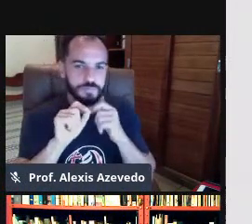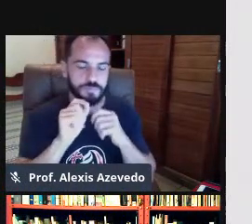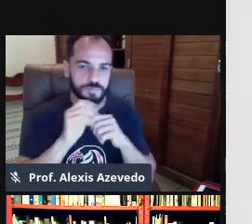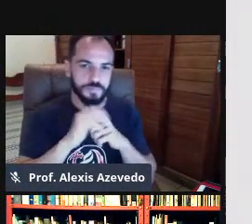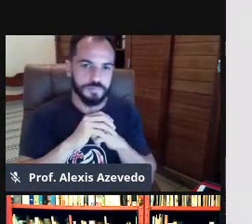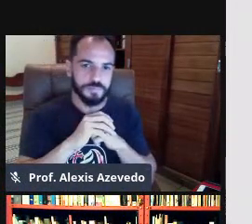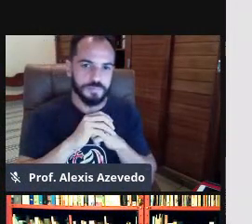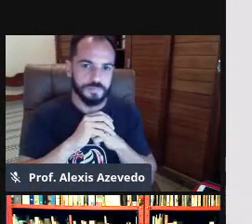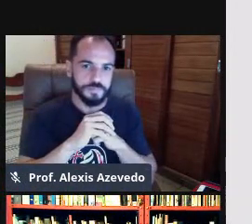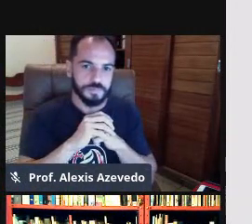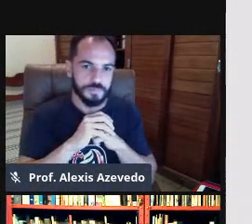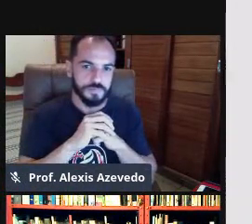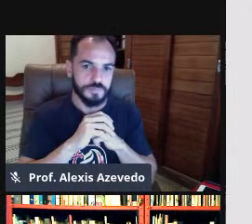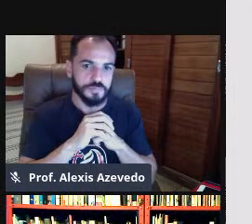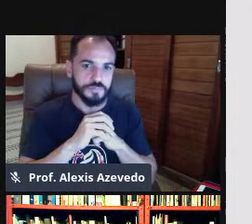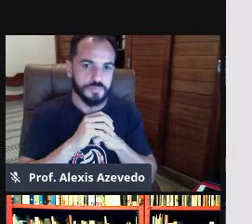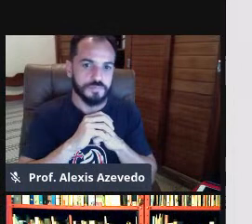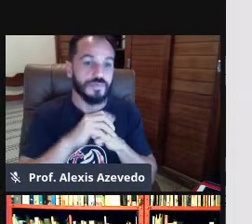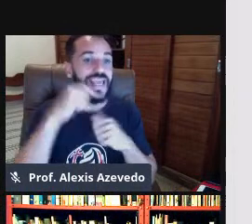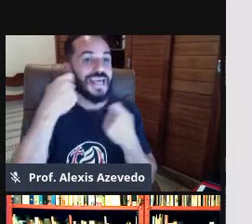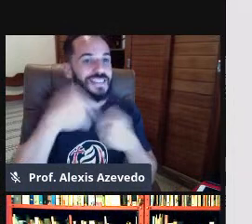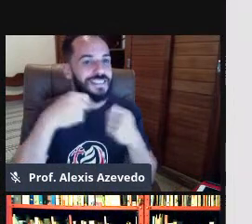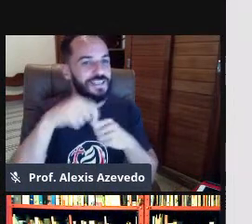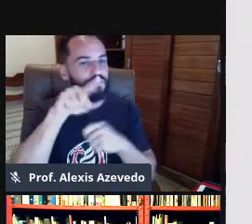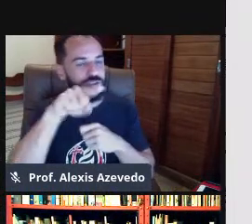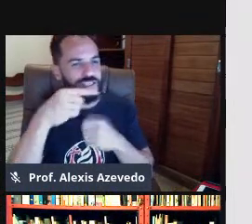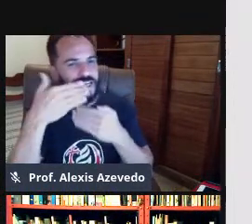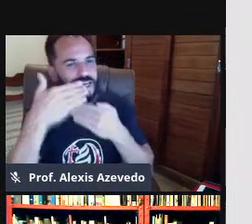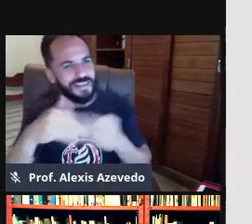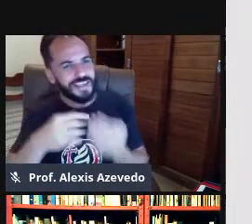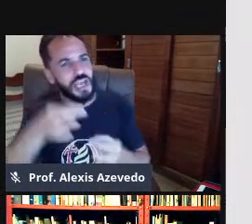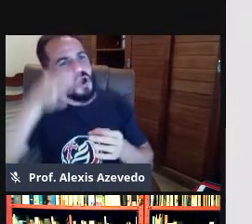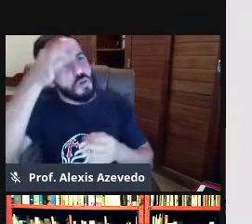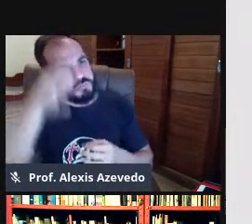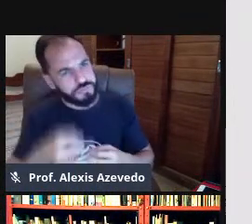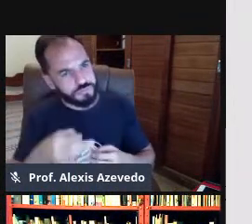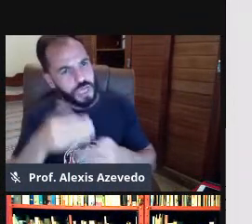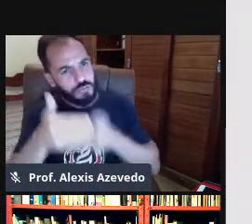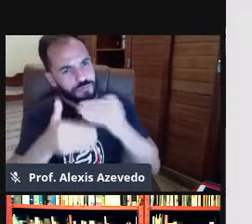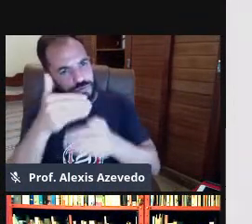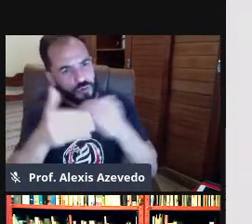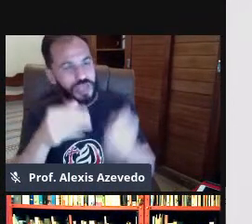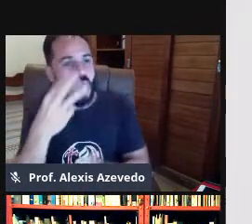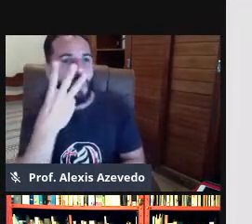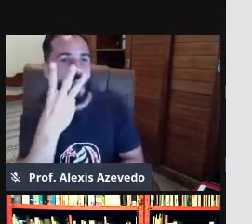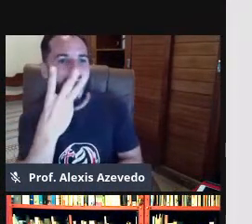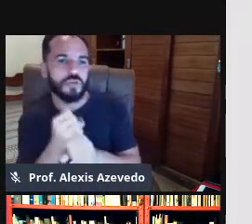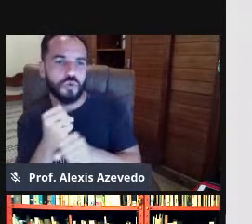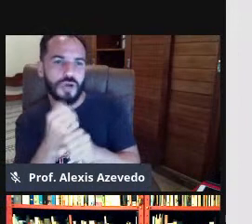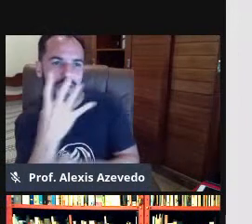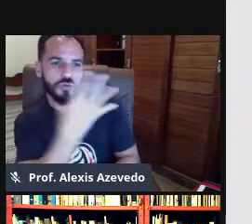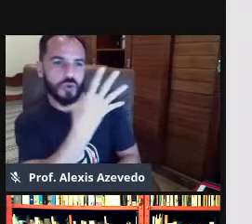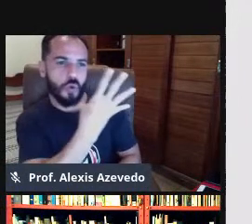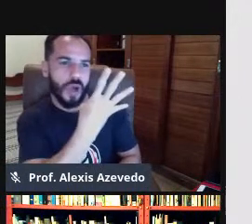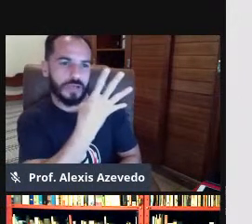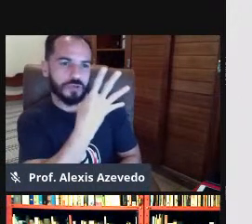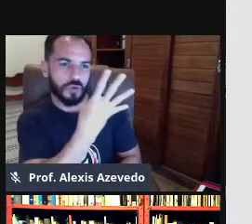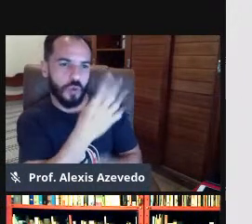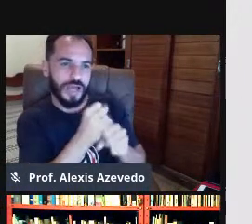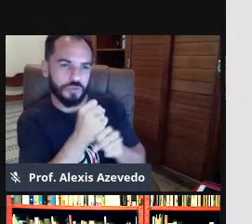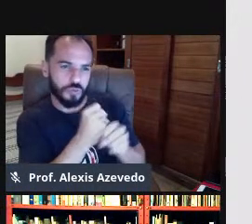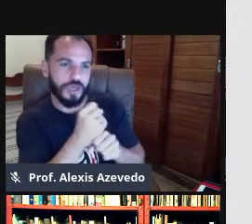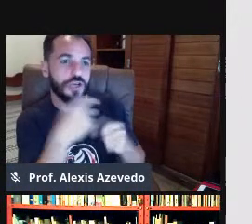matriz, você forma em 4 anos. Né? A única coisa que não está aqui é a atividade complementar, que